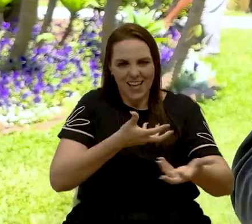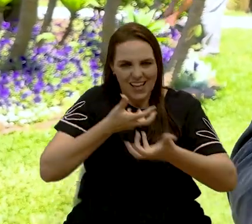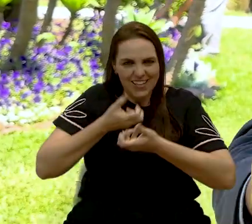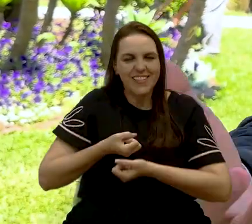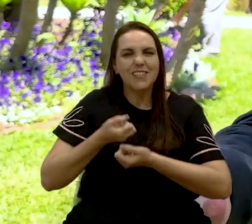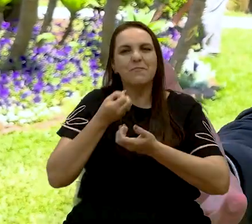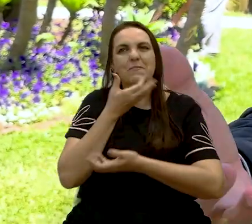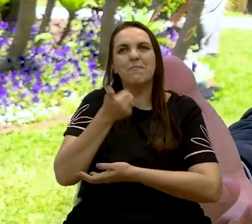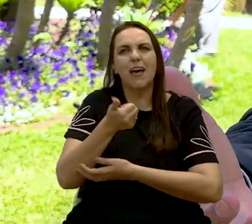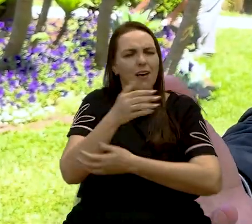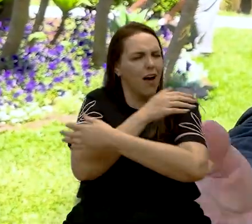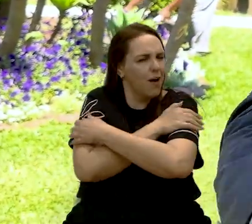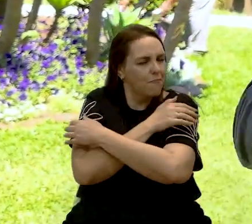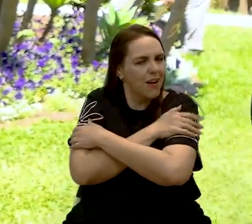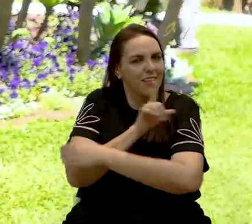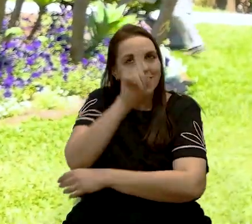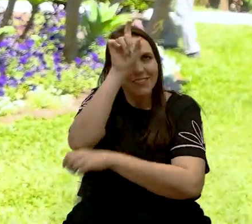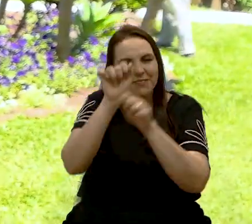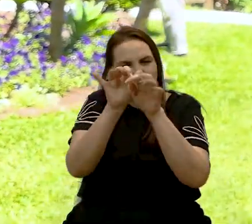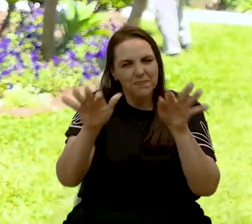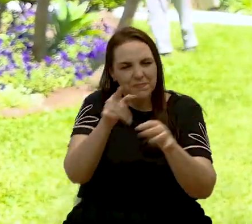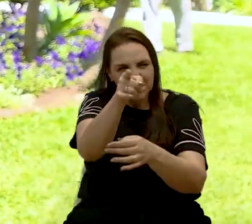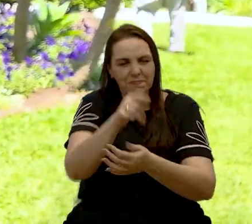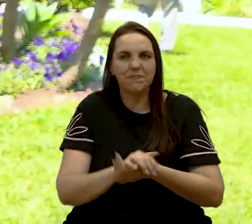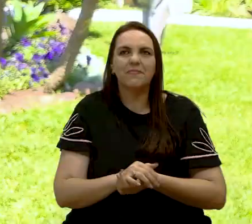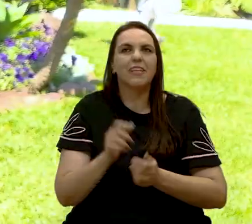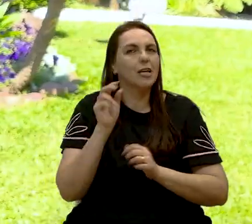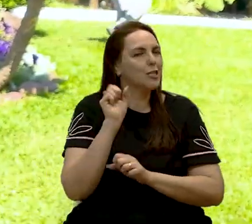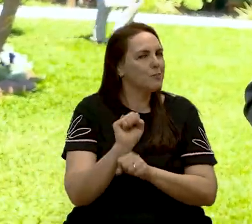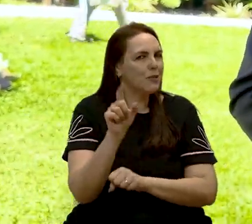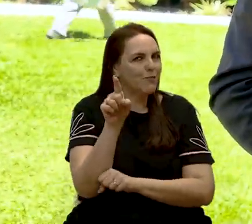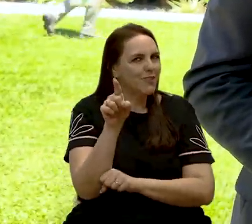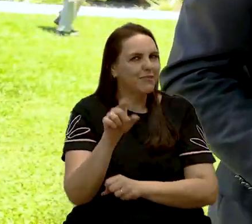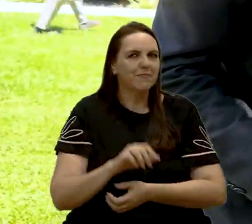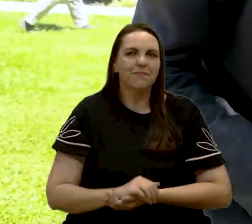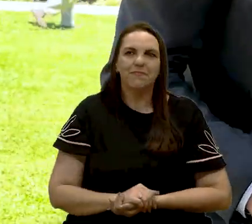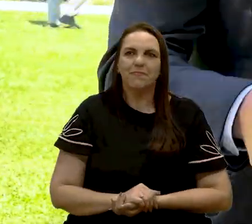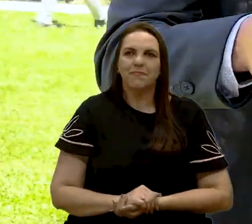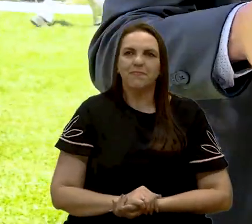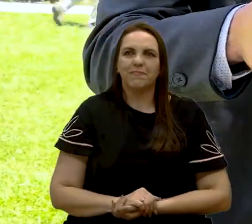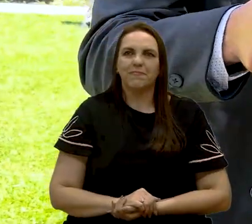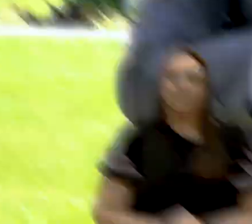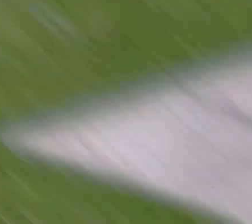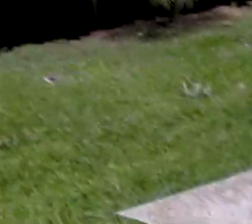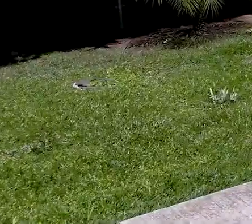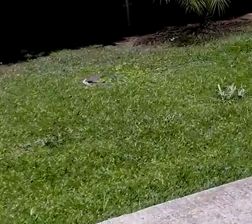é bem-vindo e será muito bem recepcionado. Um forte abraço e fiquem todos com Deus. A gente espera.